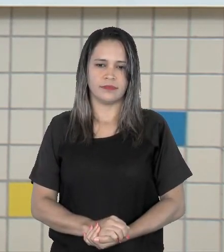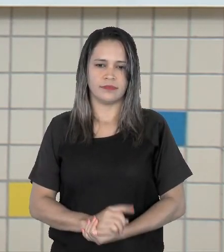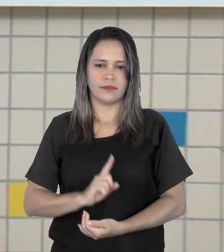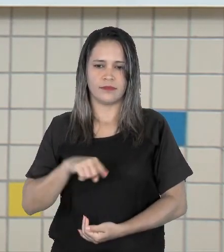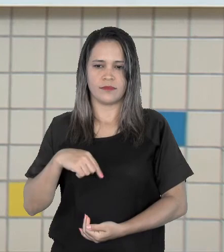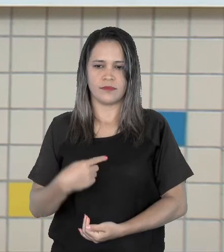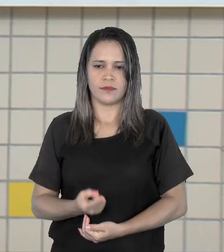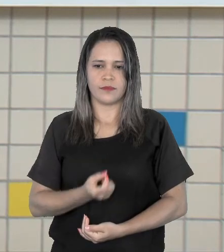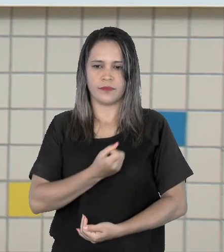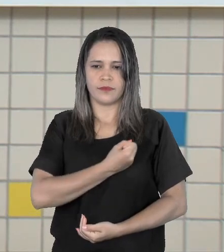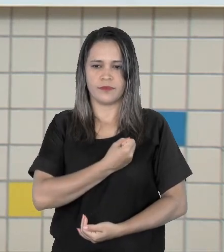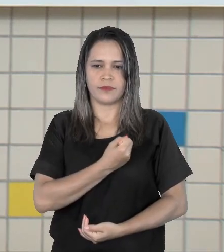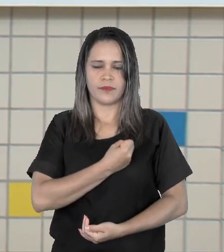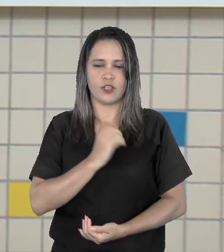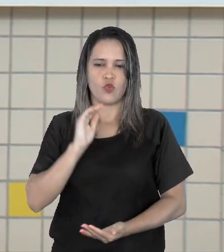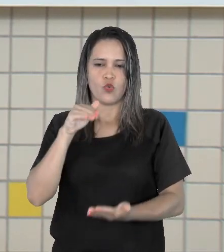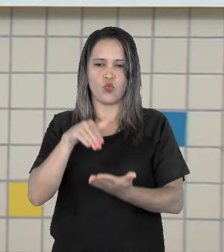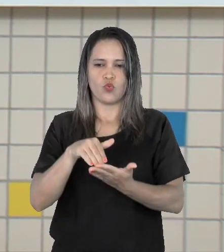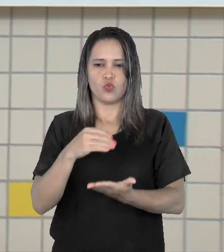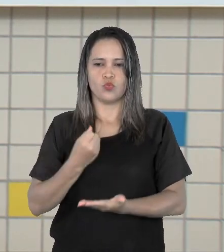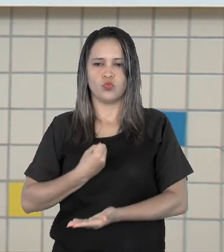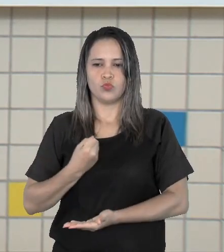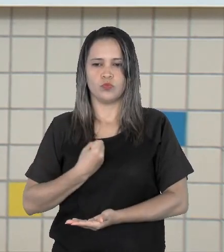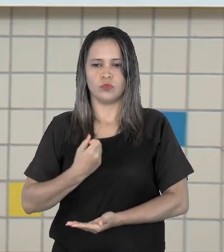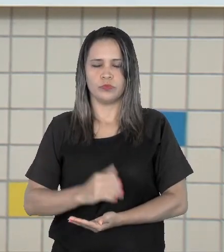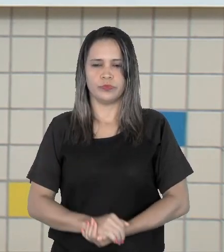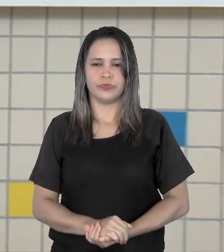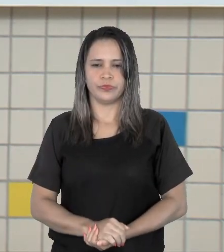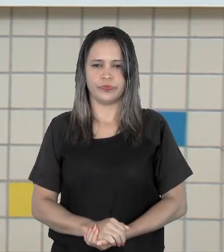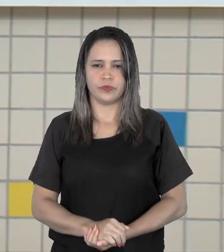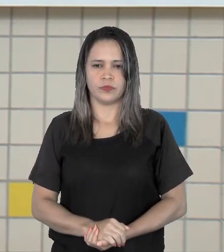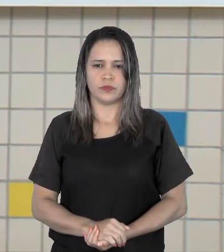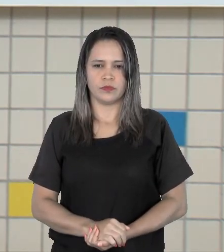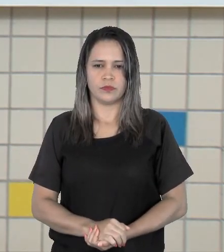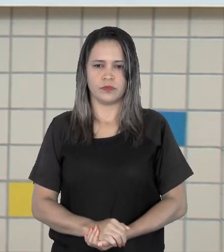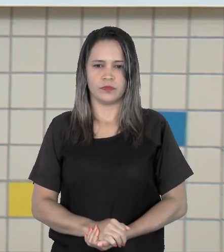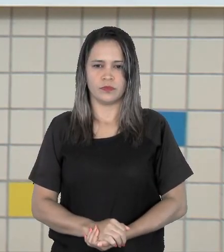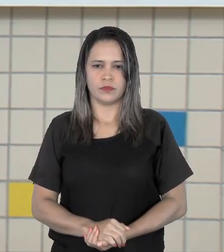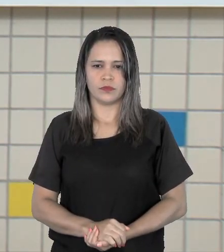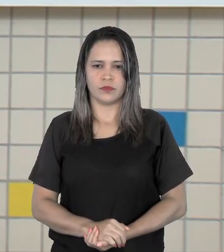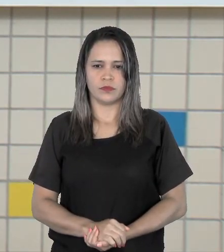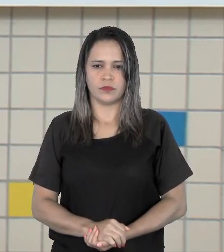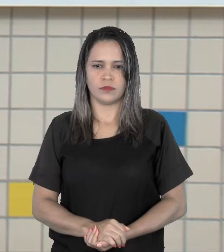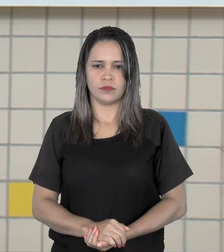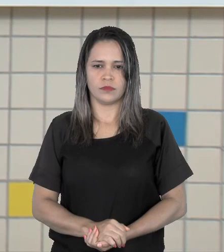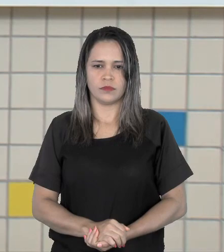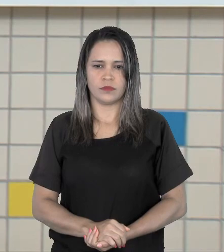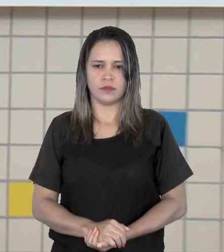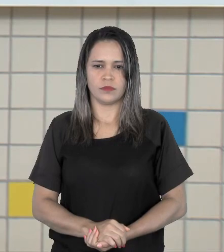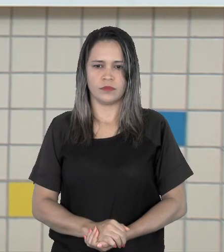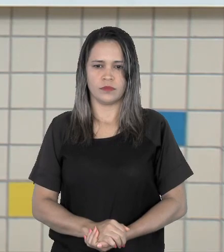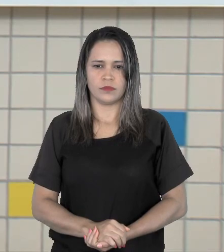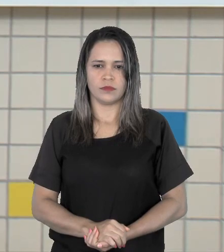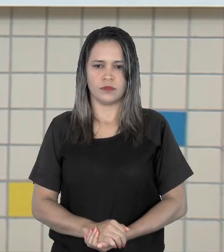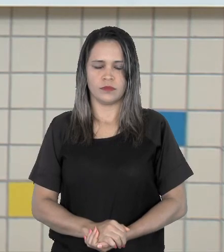Próximo número, o último número. O último número, crianças, e aí?